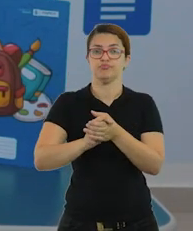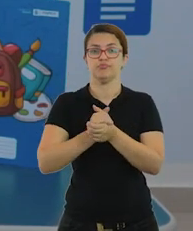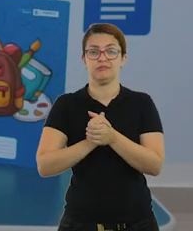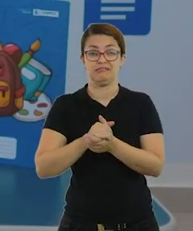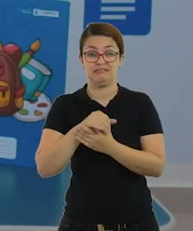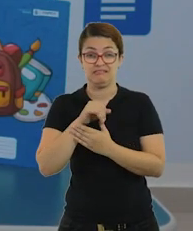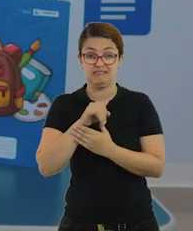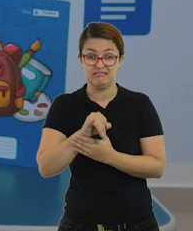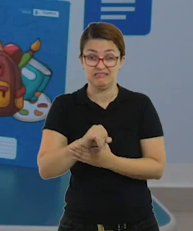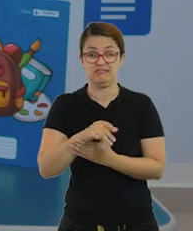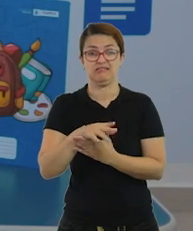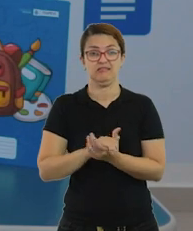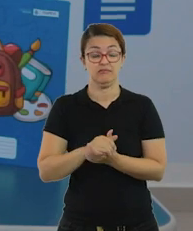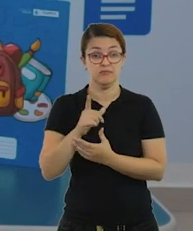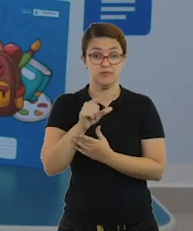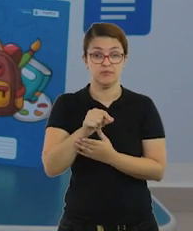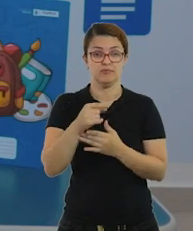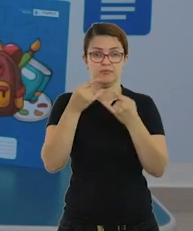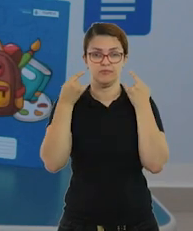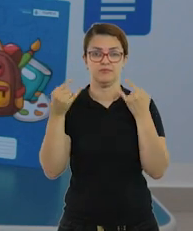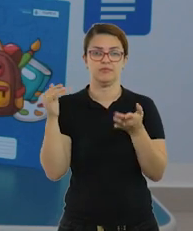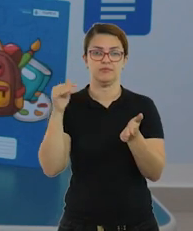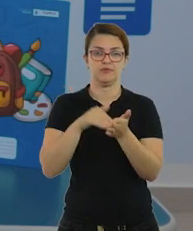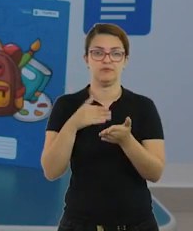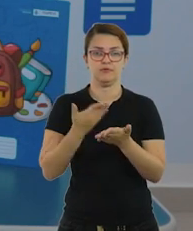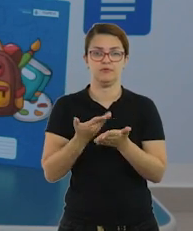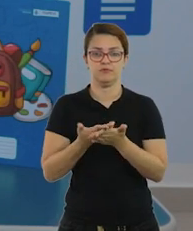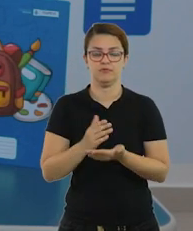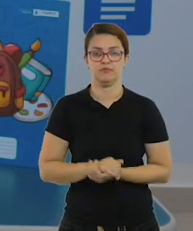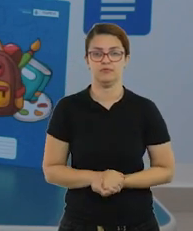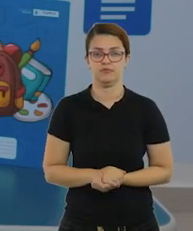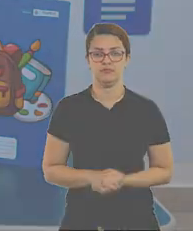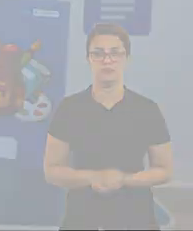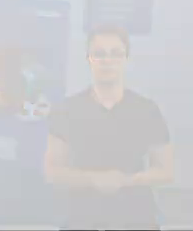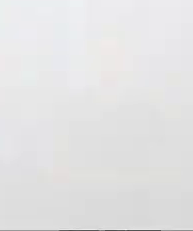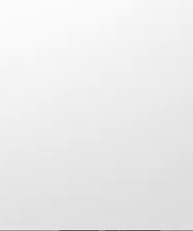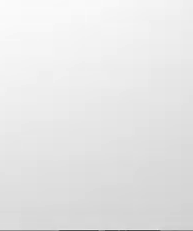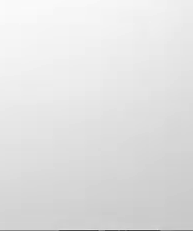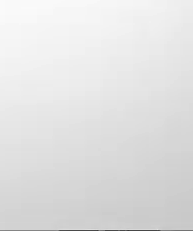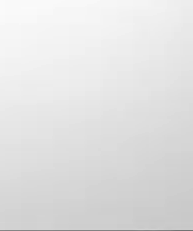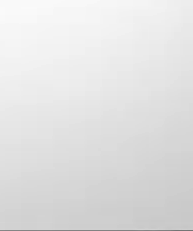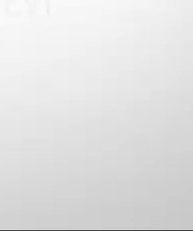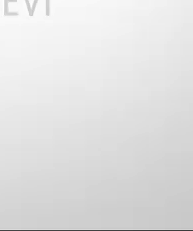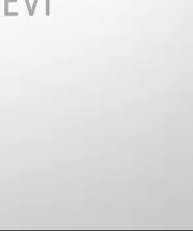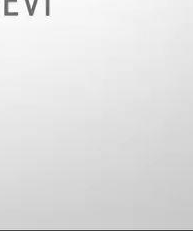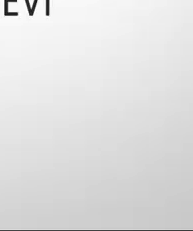de lavar bem as mãos, se precisar sair, usar a máscara e até a próxima aula.